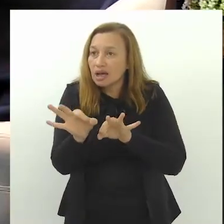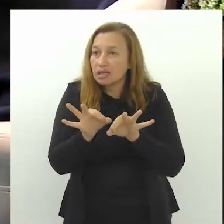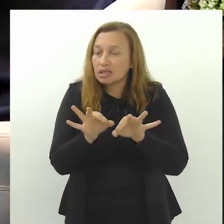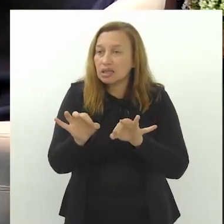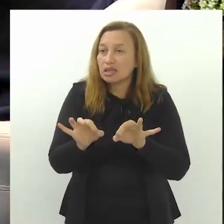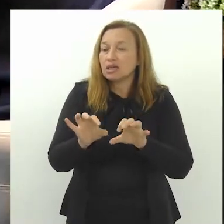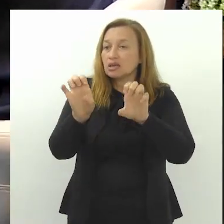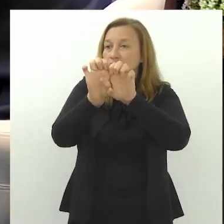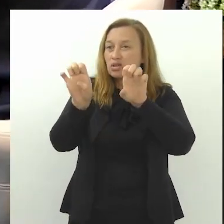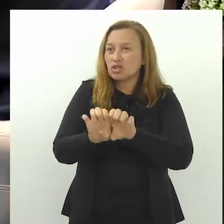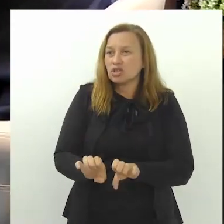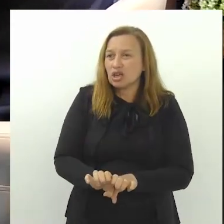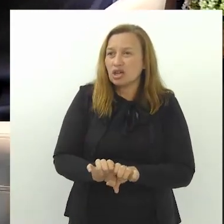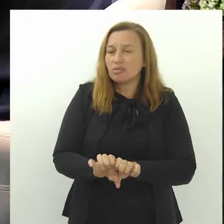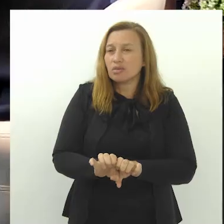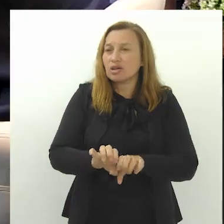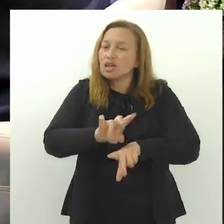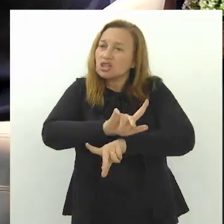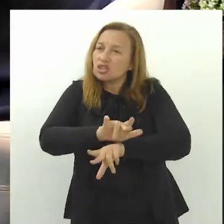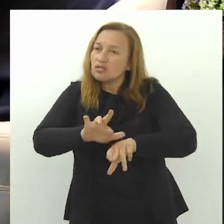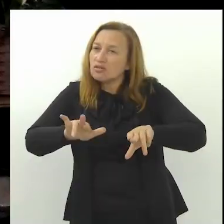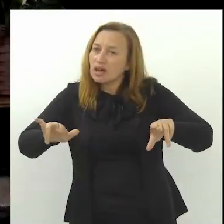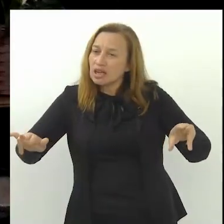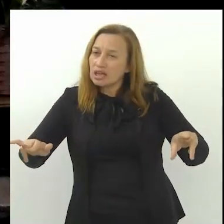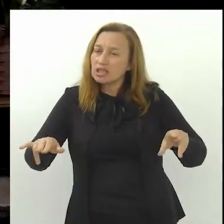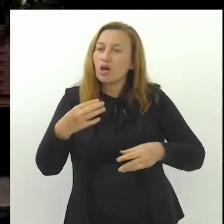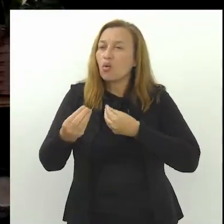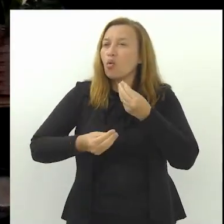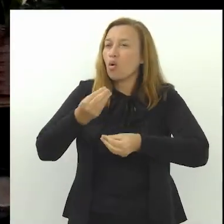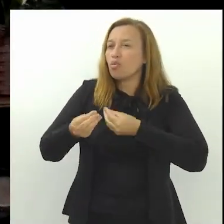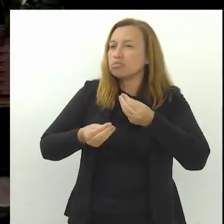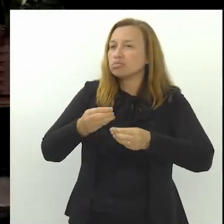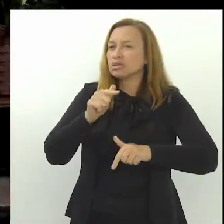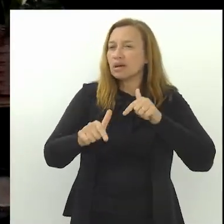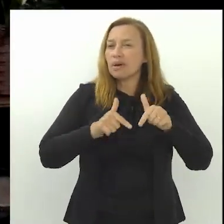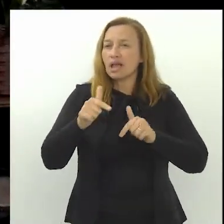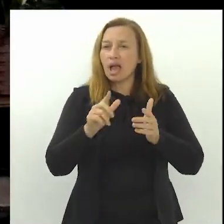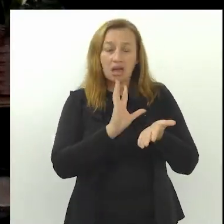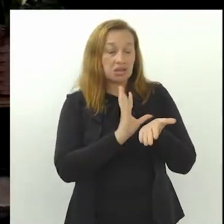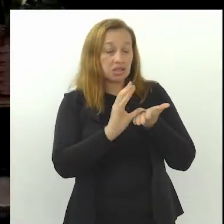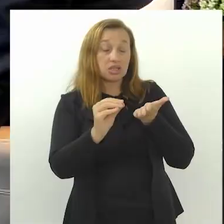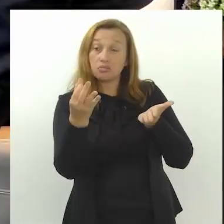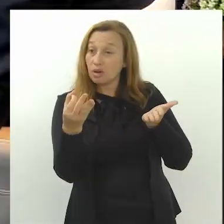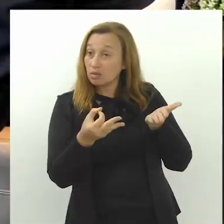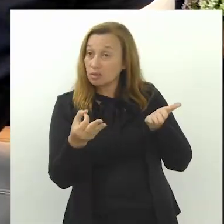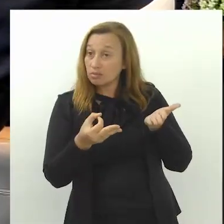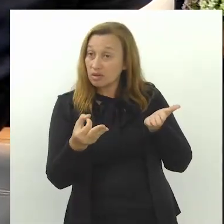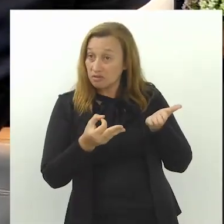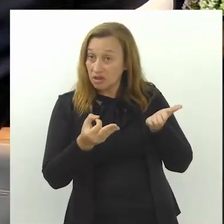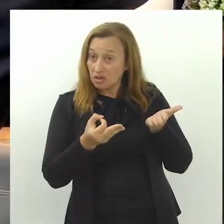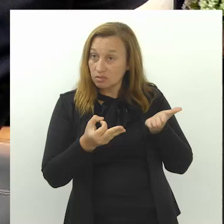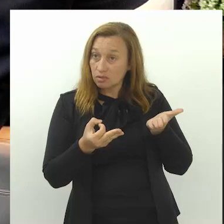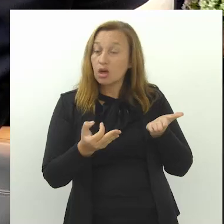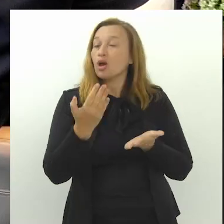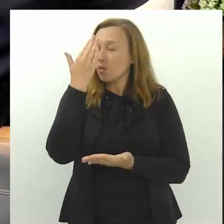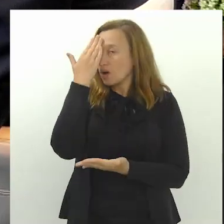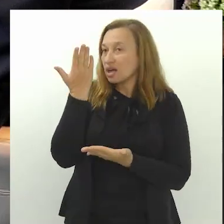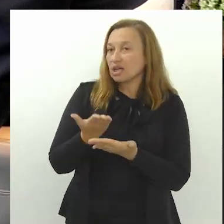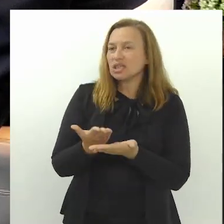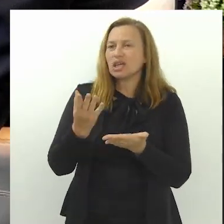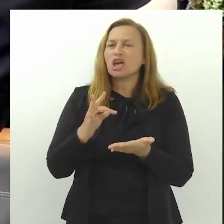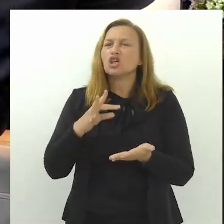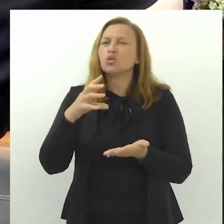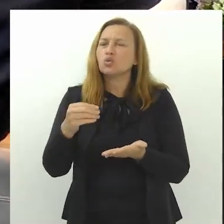organismos multilaterais. Como a gente pode fazer essa conexão e trabalhar essas pautas? Perfeito. E eu acredito